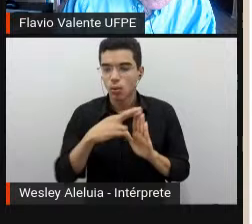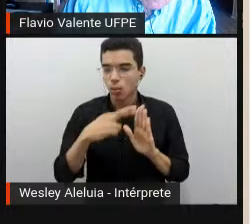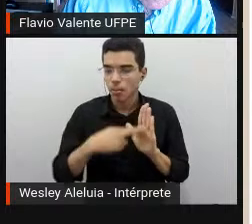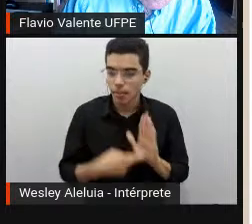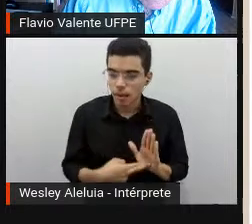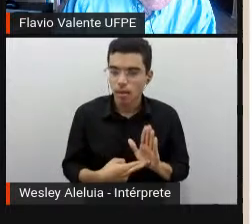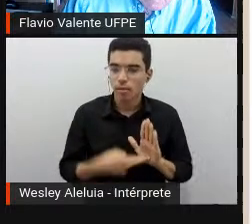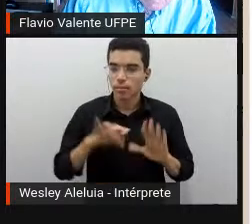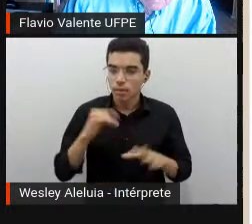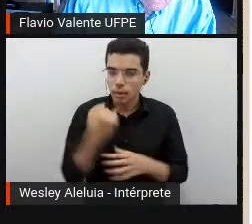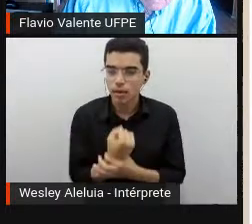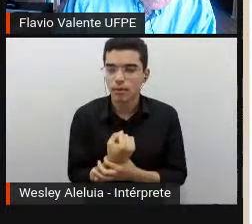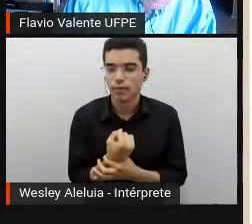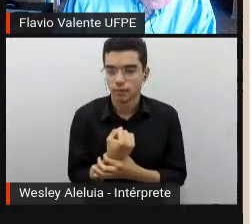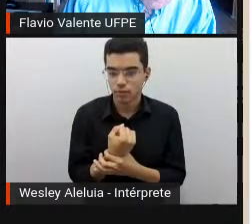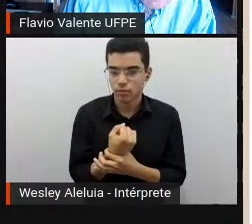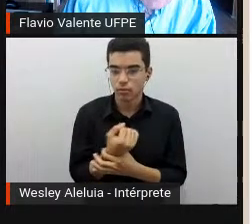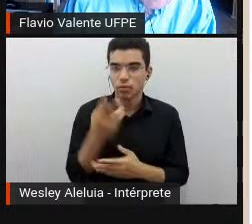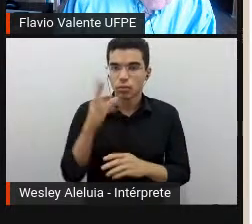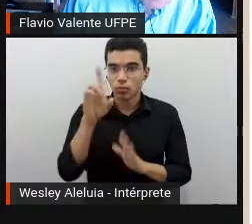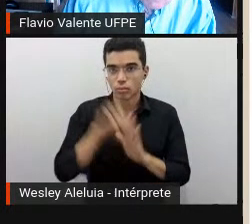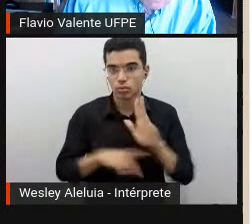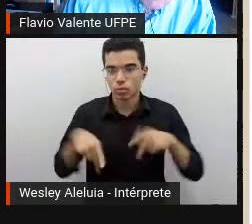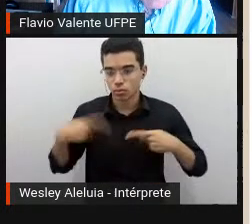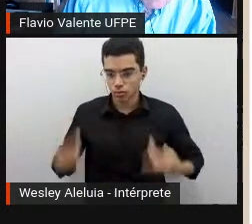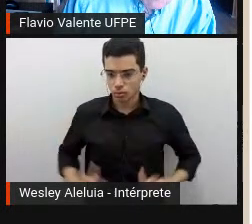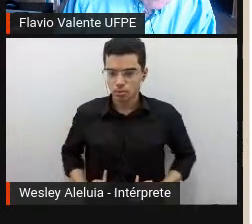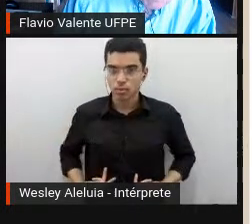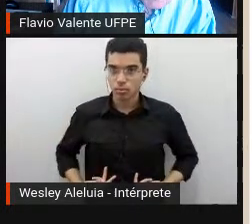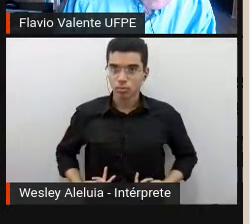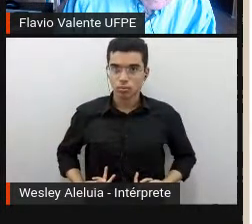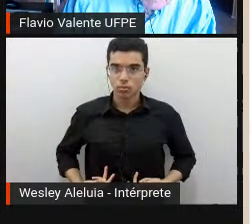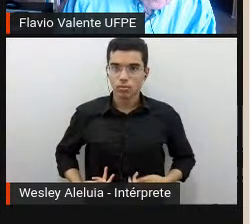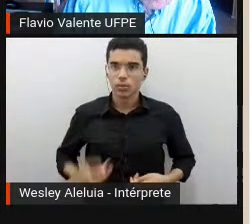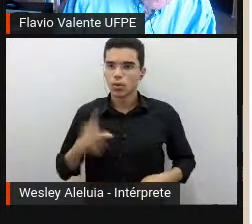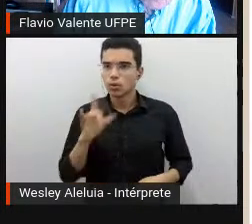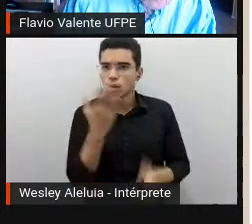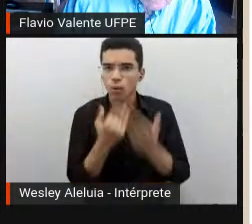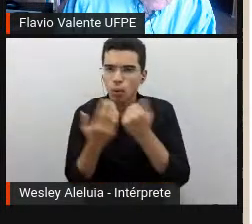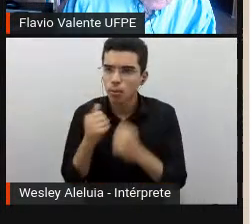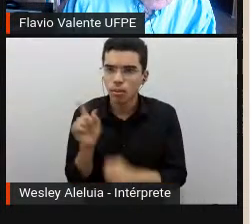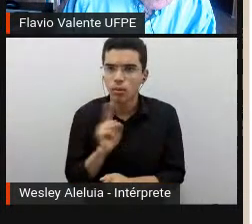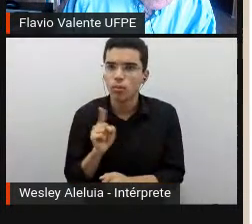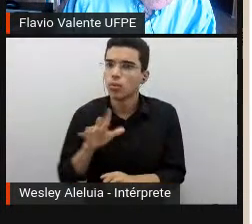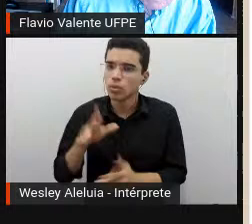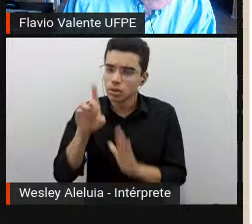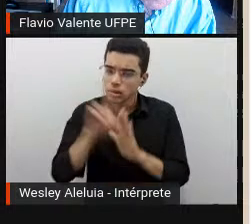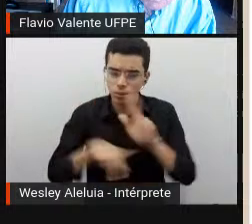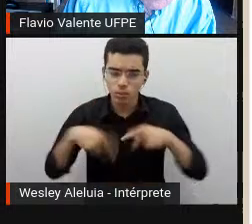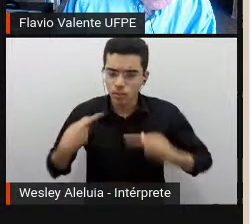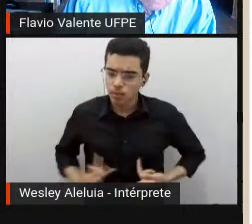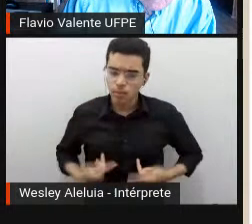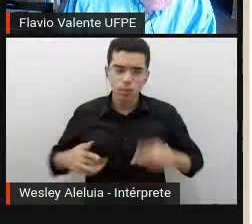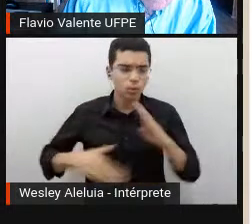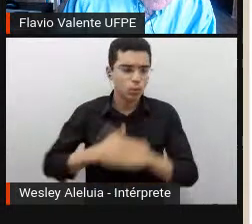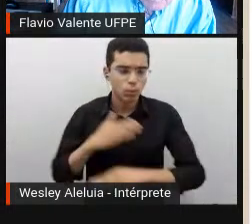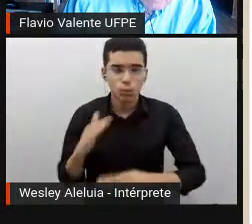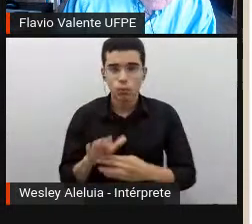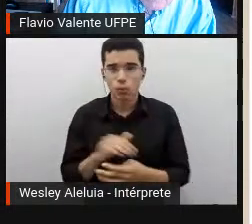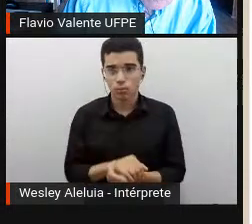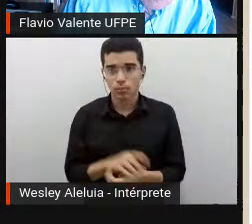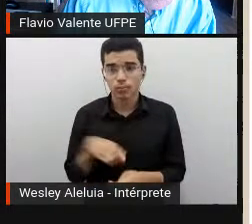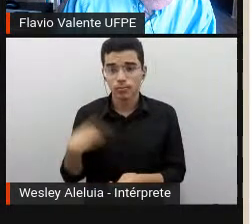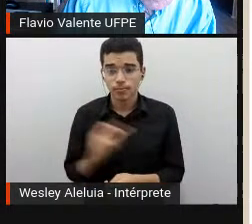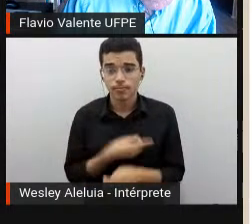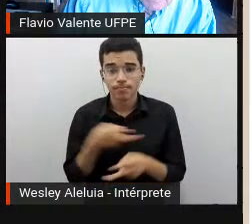todos os níveis. Nós temos observado que a Defensoria Pública tem tido dificuldade de defender os direitos, porque ela